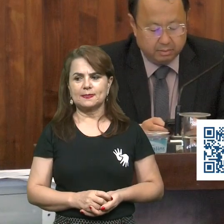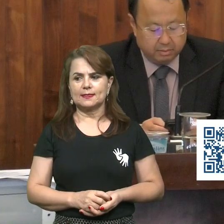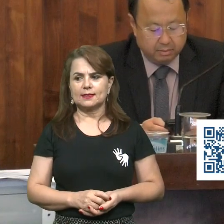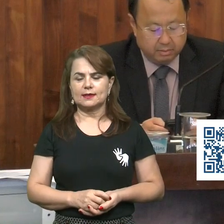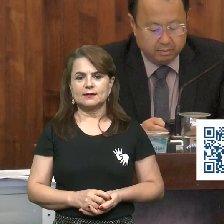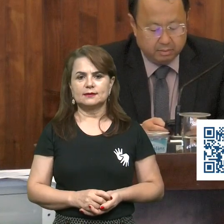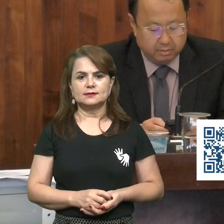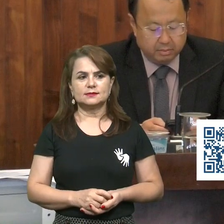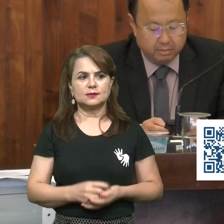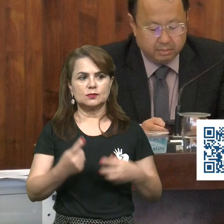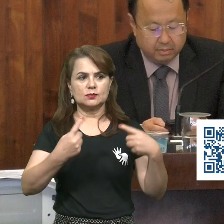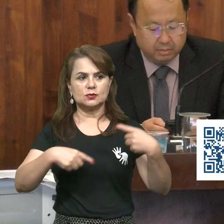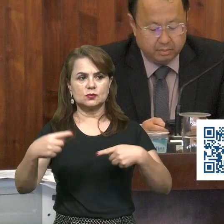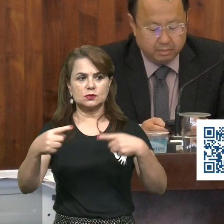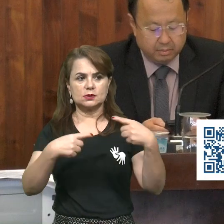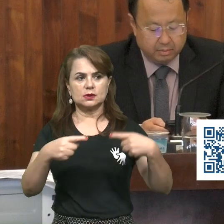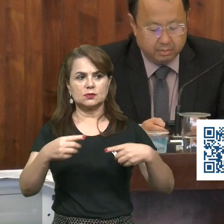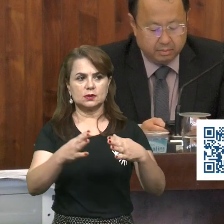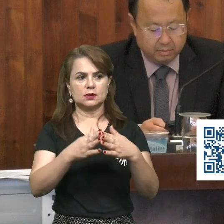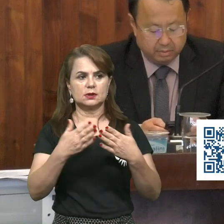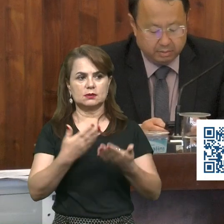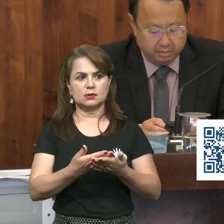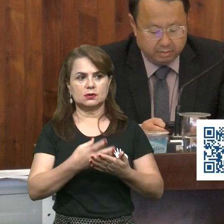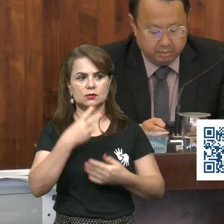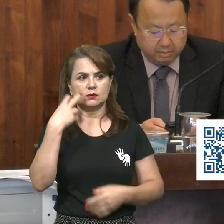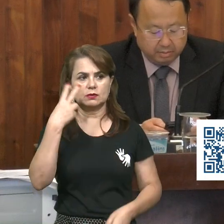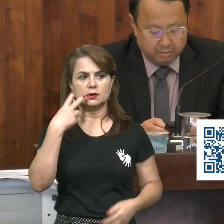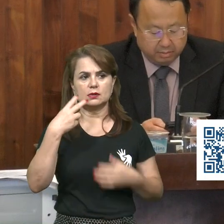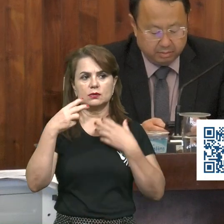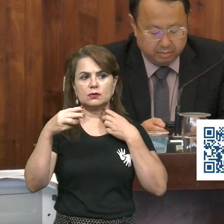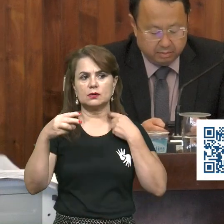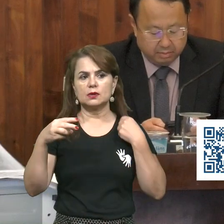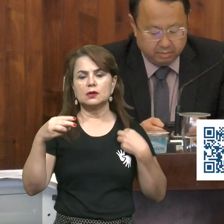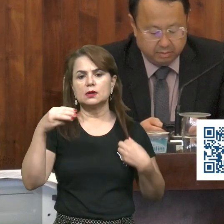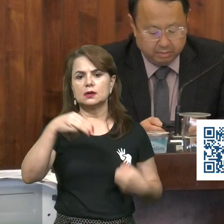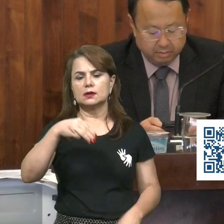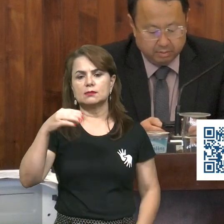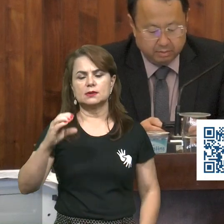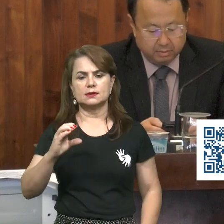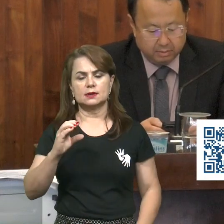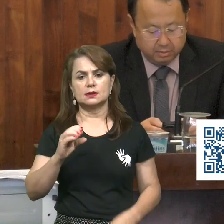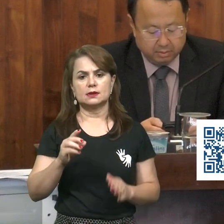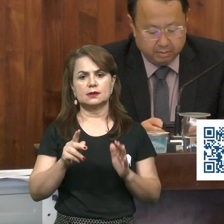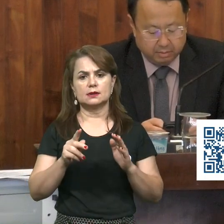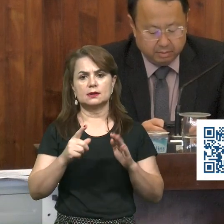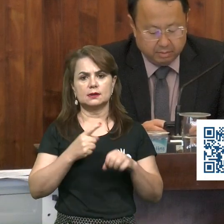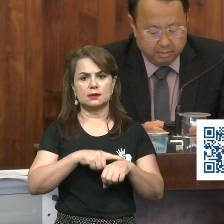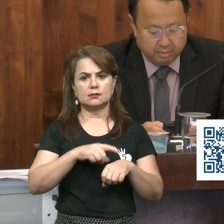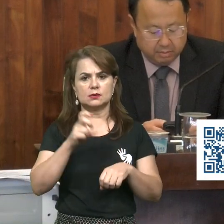Em discussão, requerimento. Inscrito seu autor, vereador Marcos Rezende, que na forma regimental dispõe de 5 minutos.